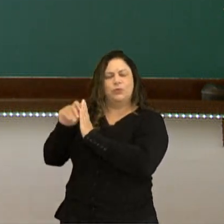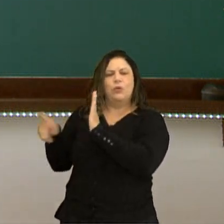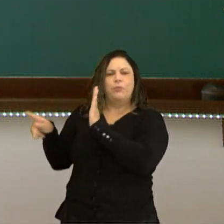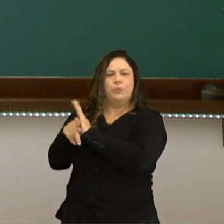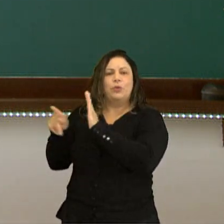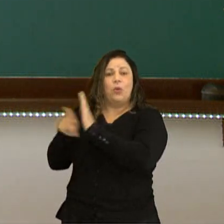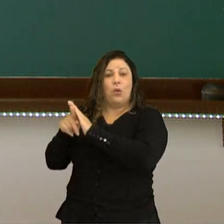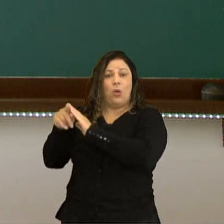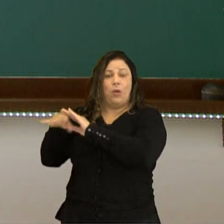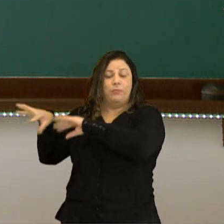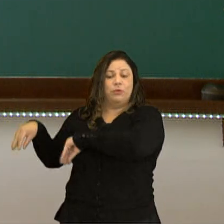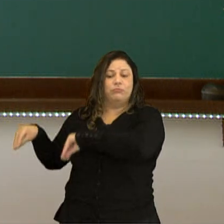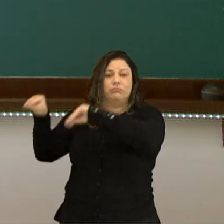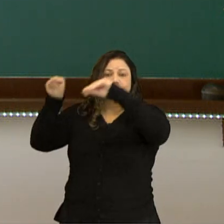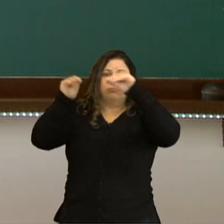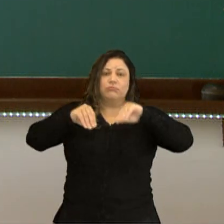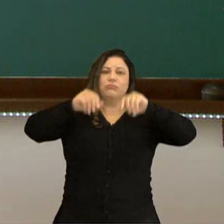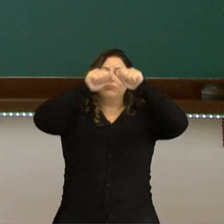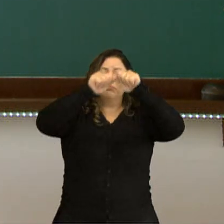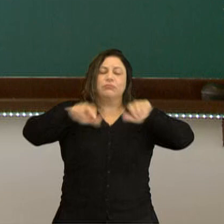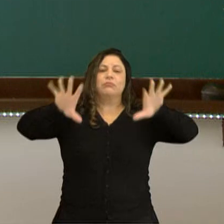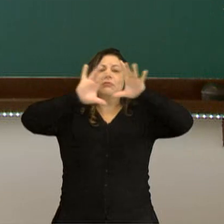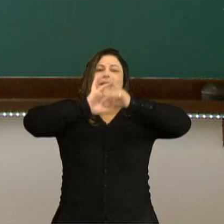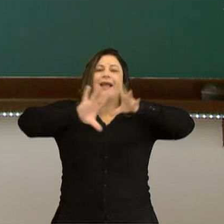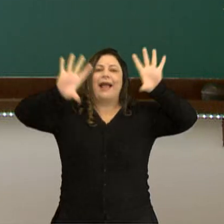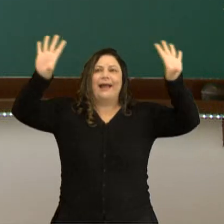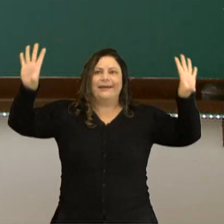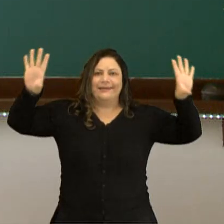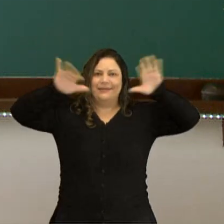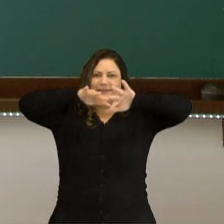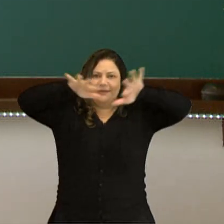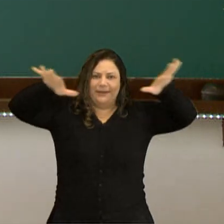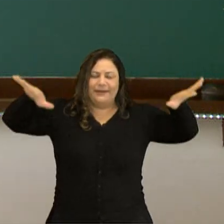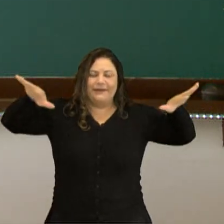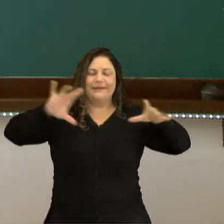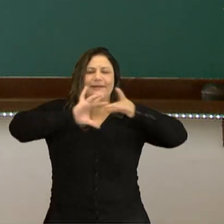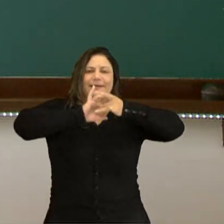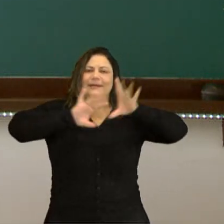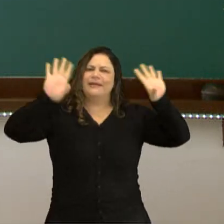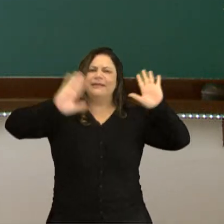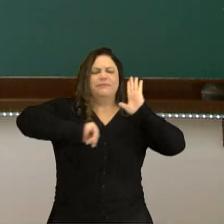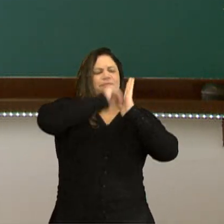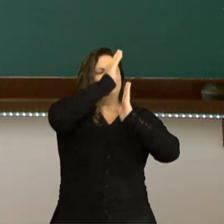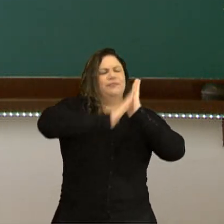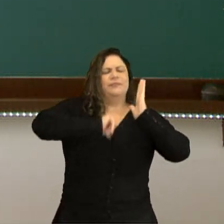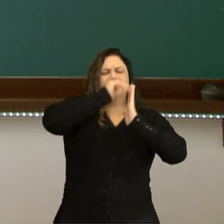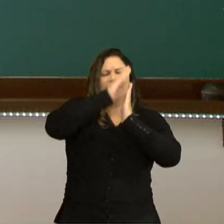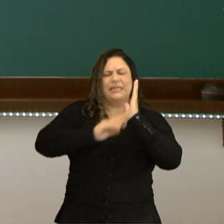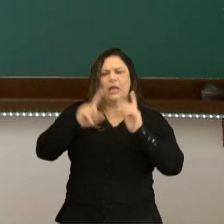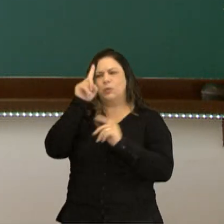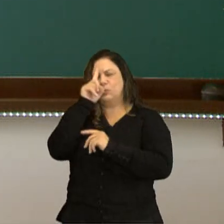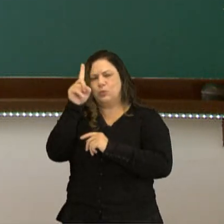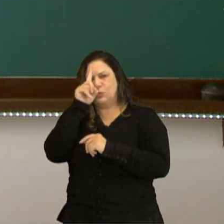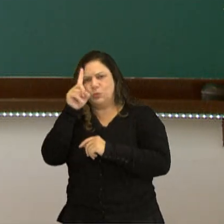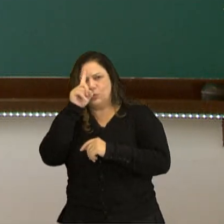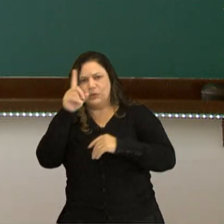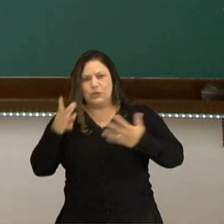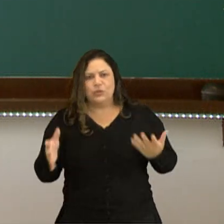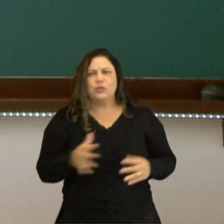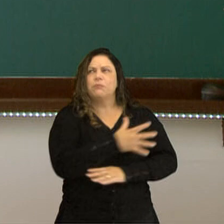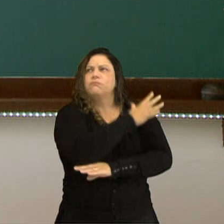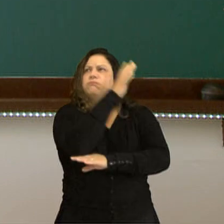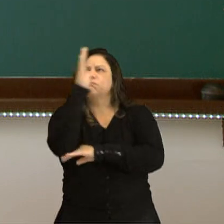vão para o aberto, o céu aberto, né? Pintar imagens do cotidiano, a relva,